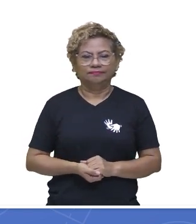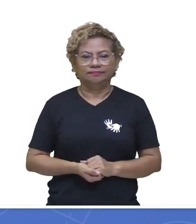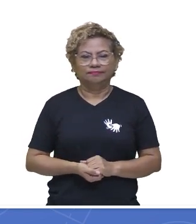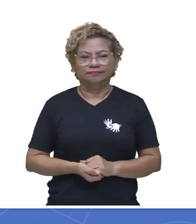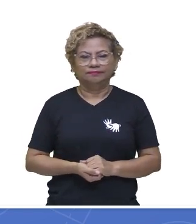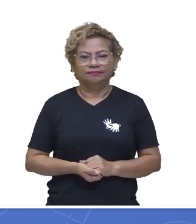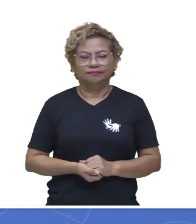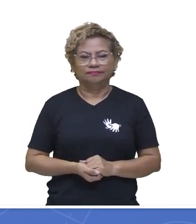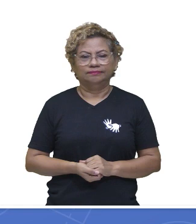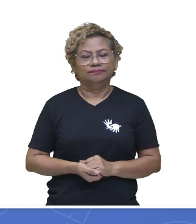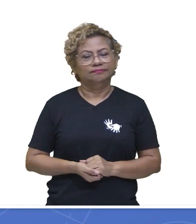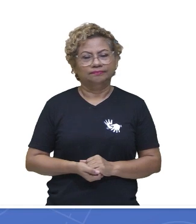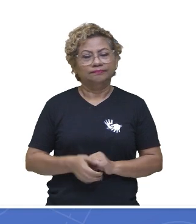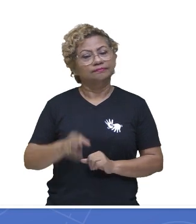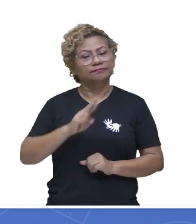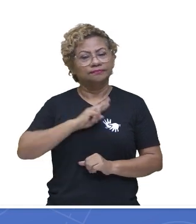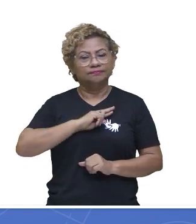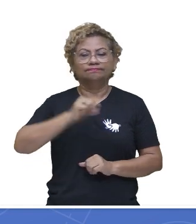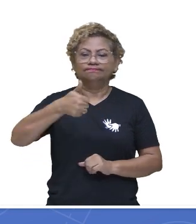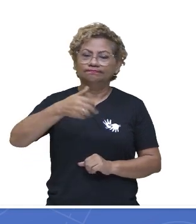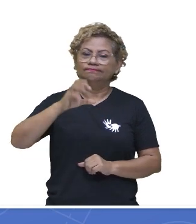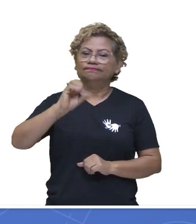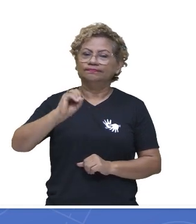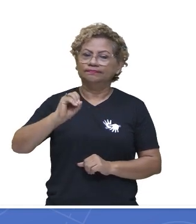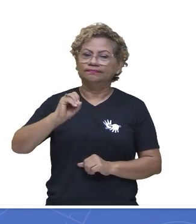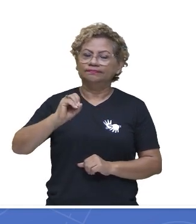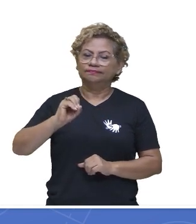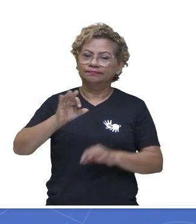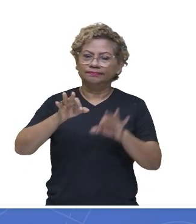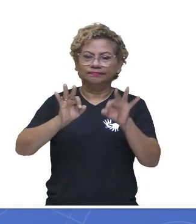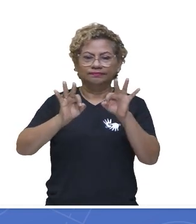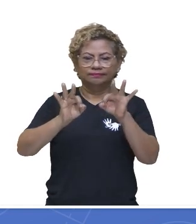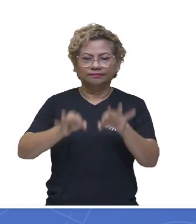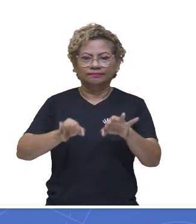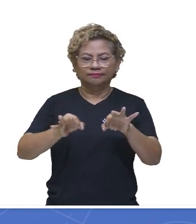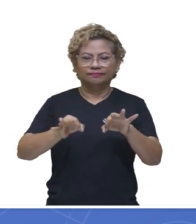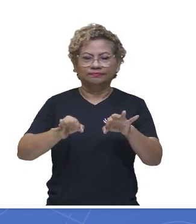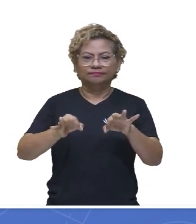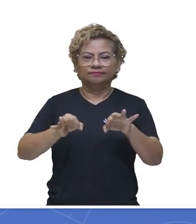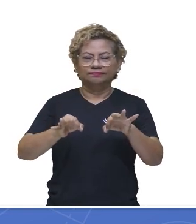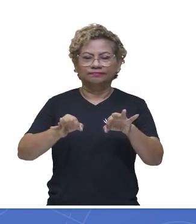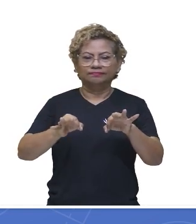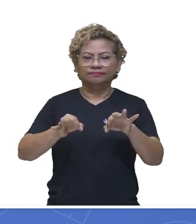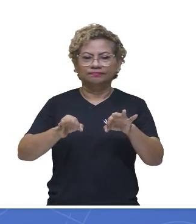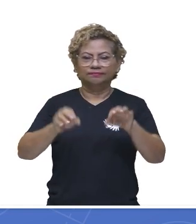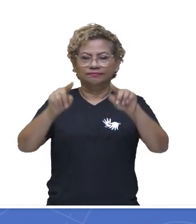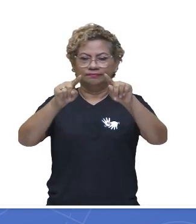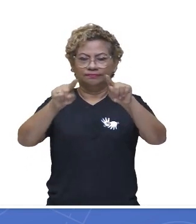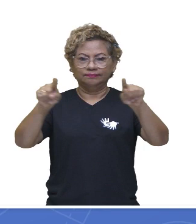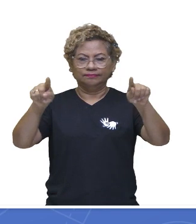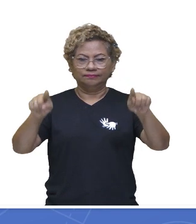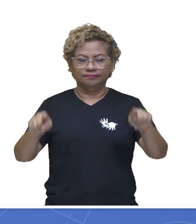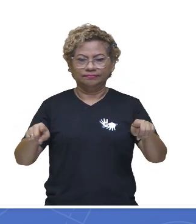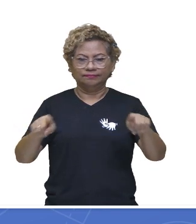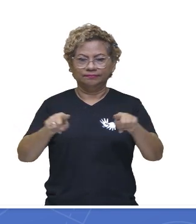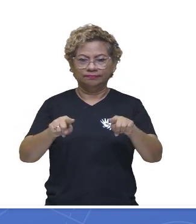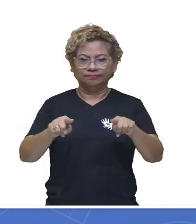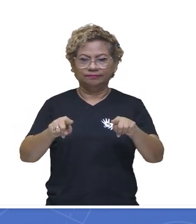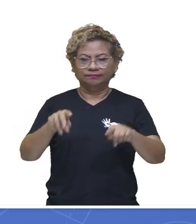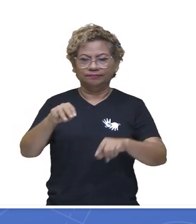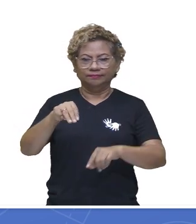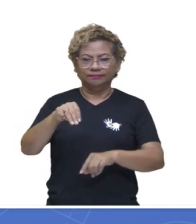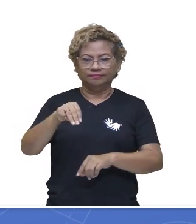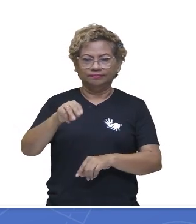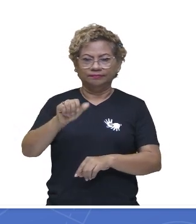a 10 elementos, certo? Então, essa matriz, o resultado dessa